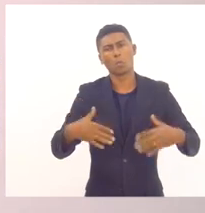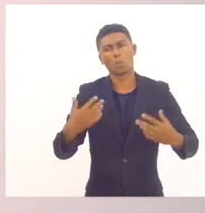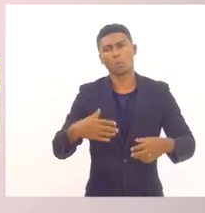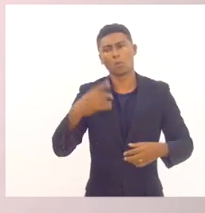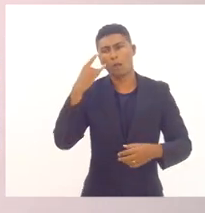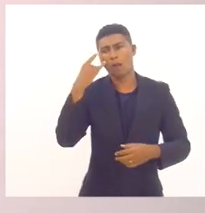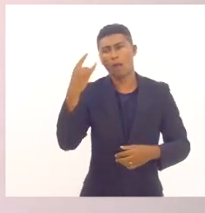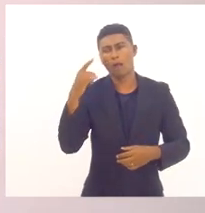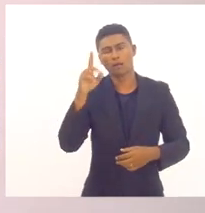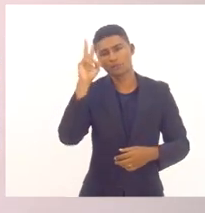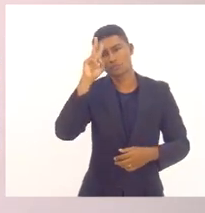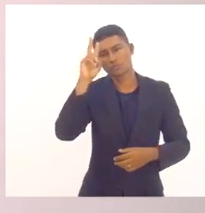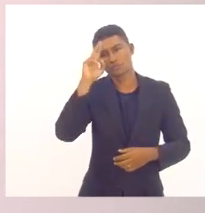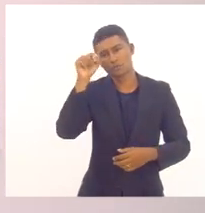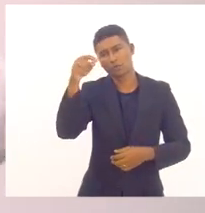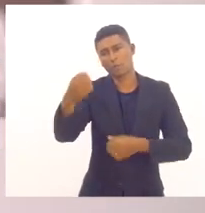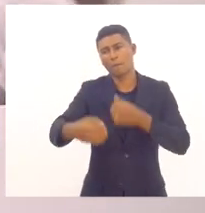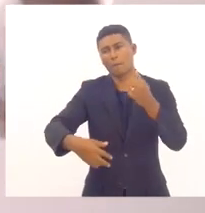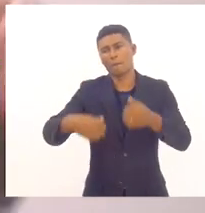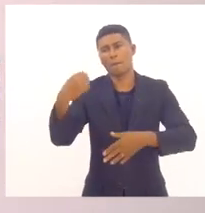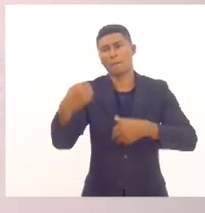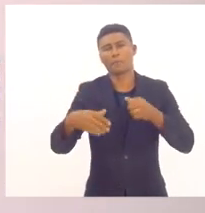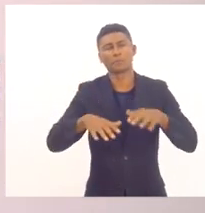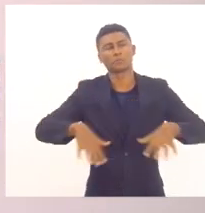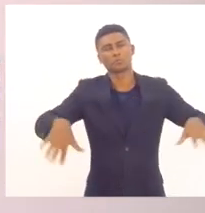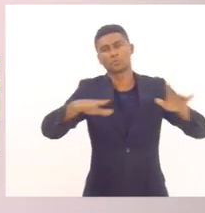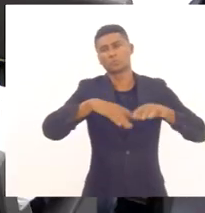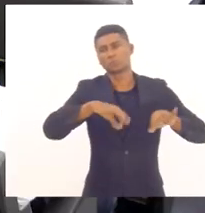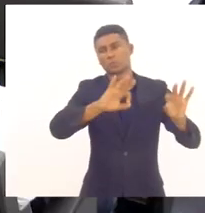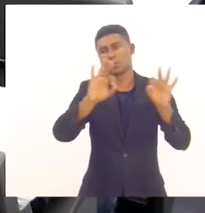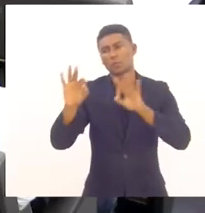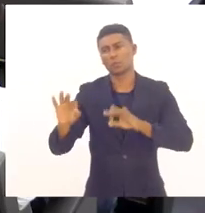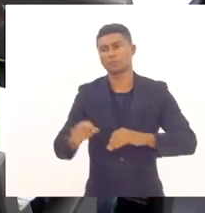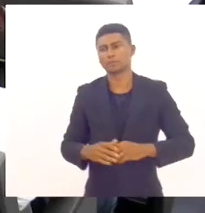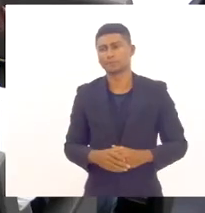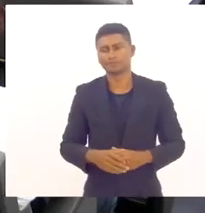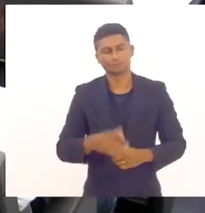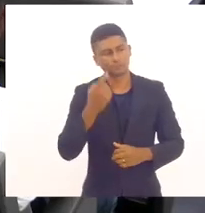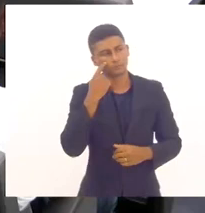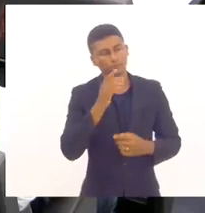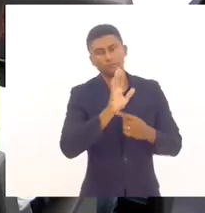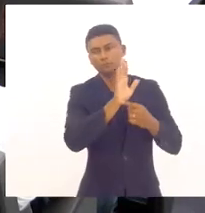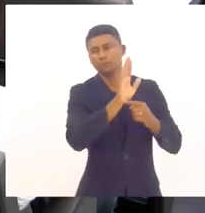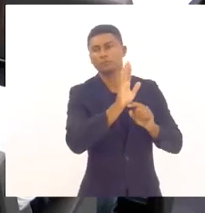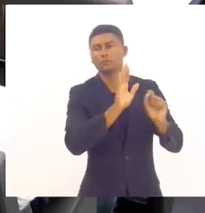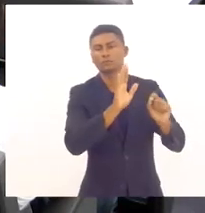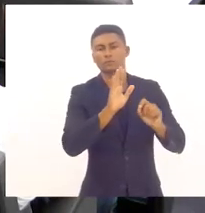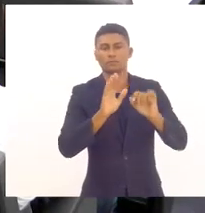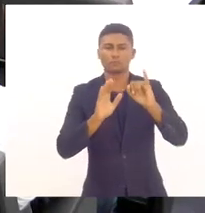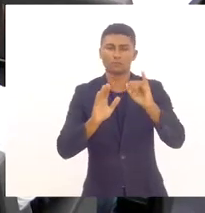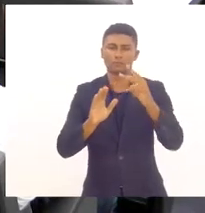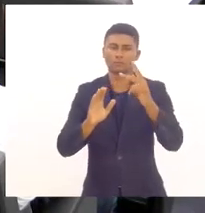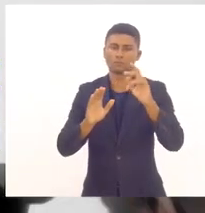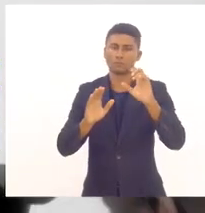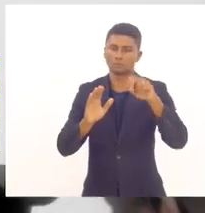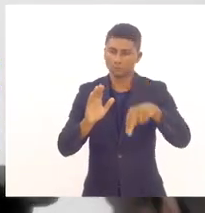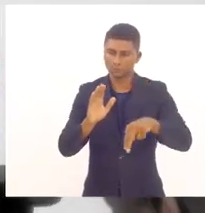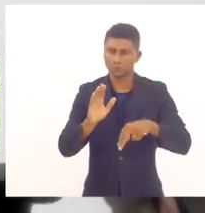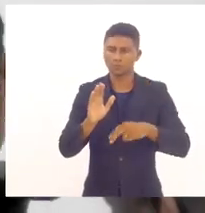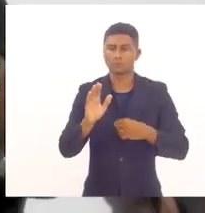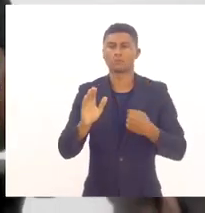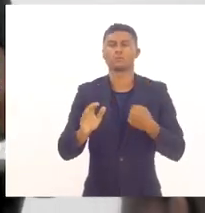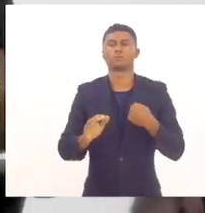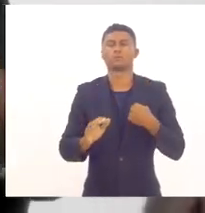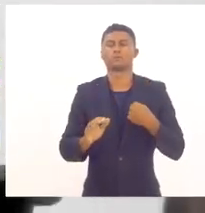toda viva que está transmitindo a todos nós. Isso aqui, senhor deputado, é o IPCN, onde eu